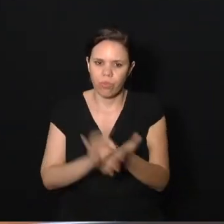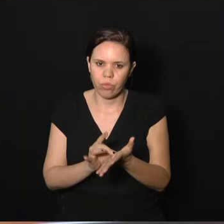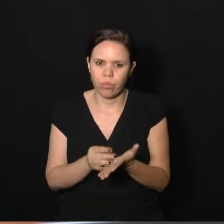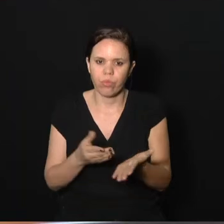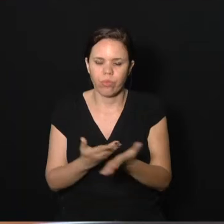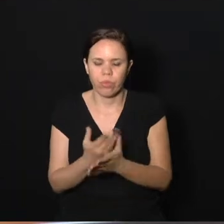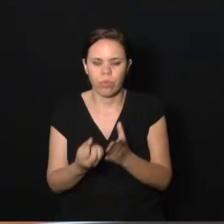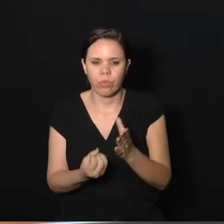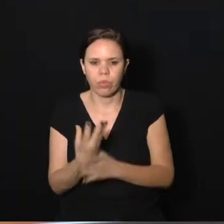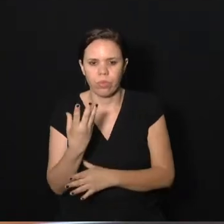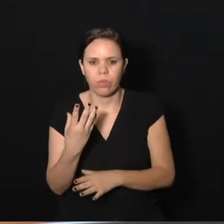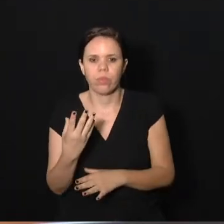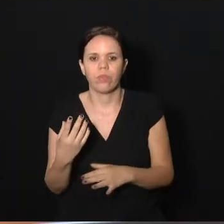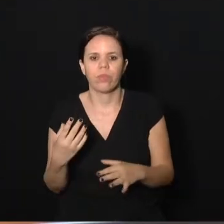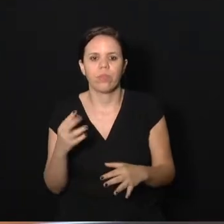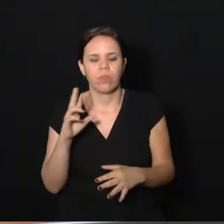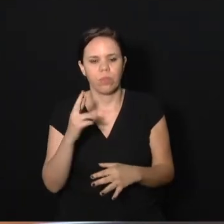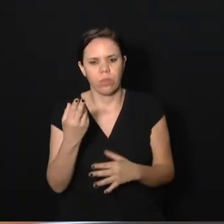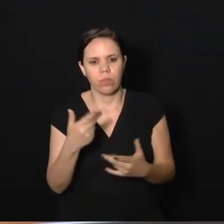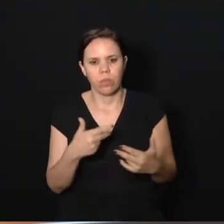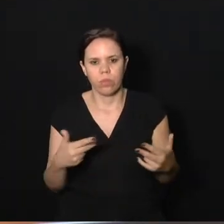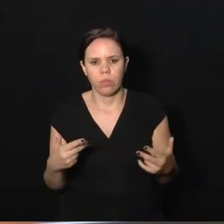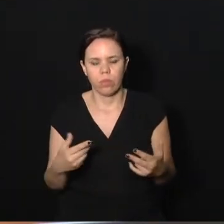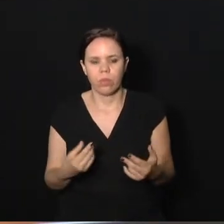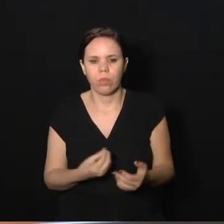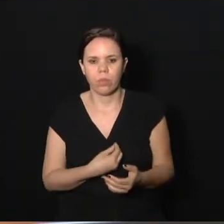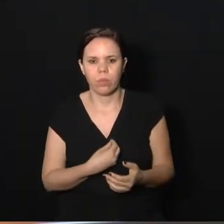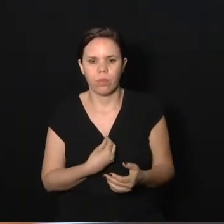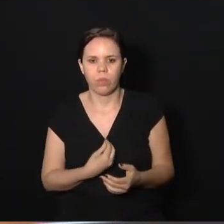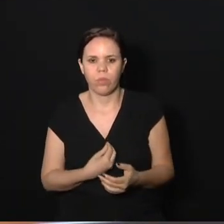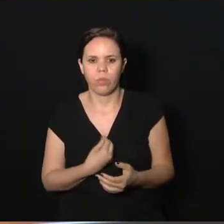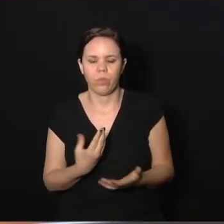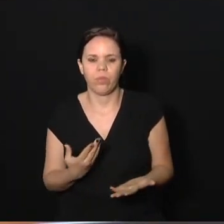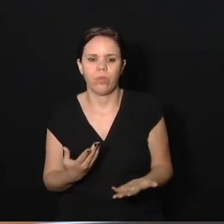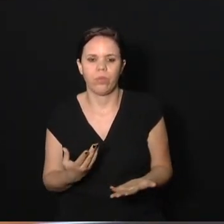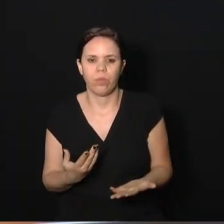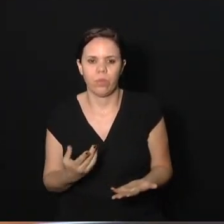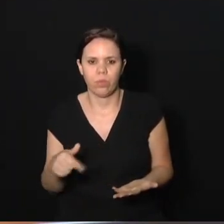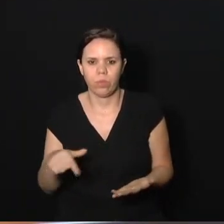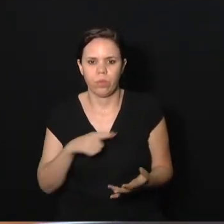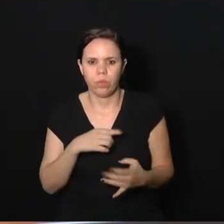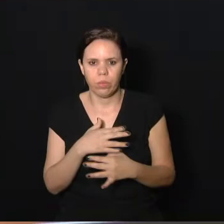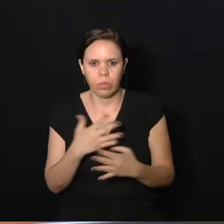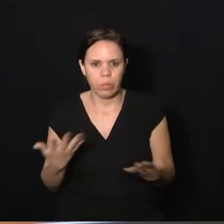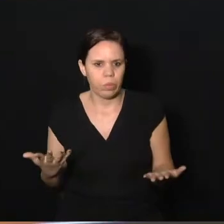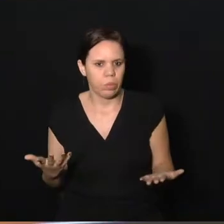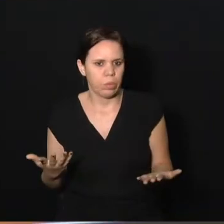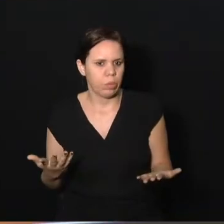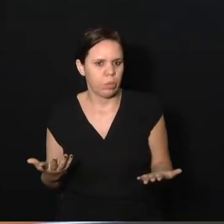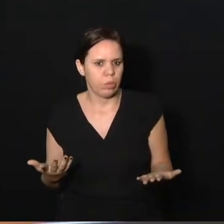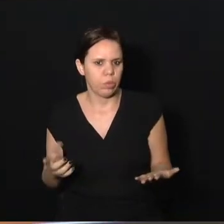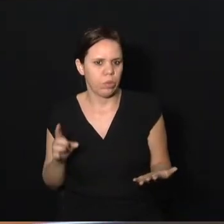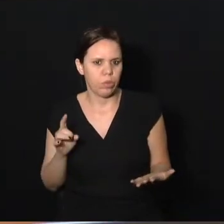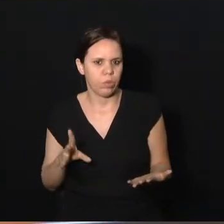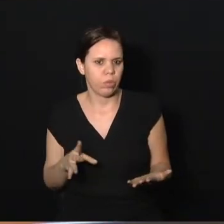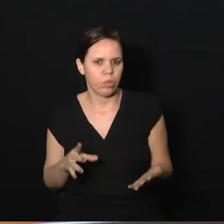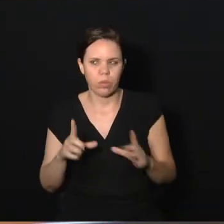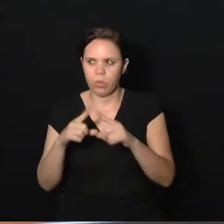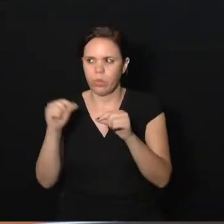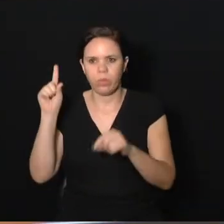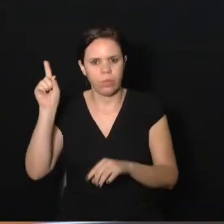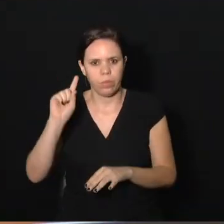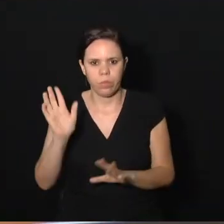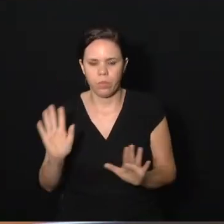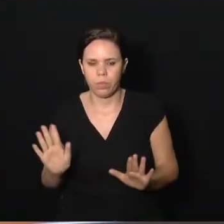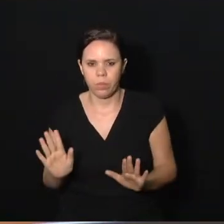para a cidade com quem está vivendo ali, vivenciando. A gente fala, hoje a gente vive nas cidades, a gente não vive, né, as pessoas não vivem em Brasília, né? Então a